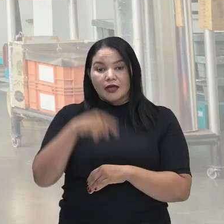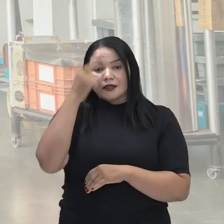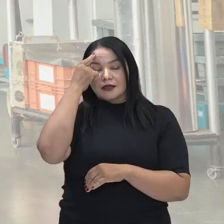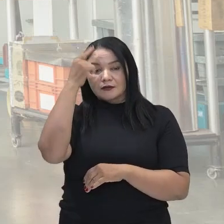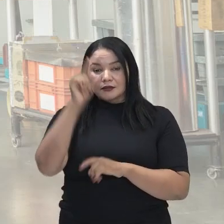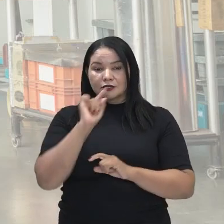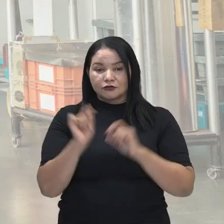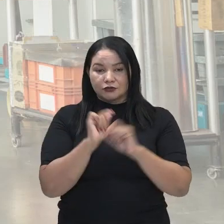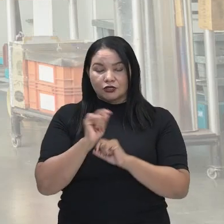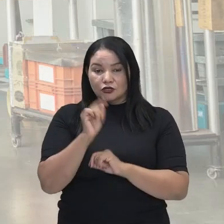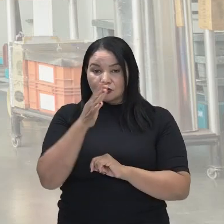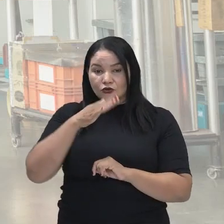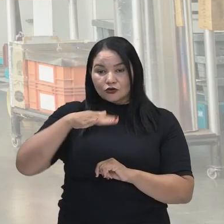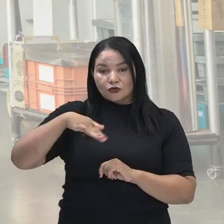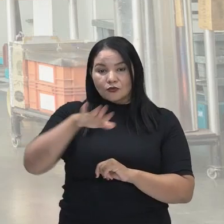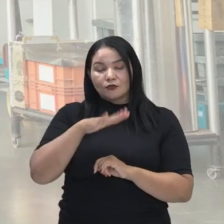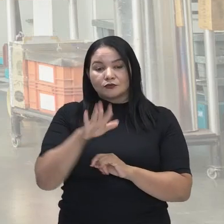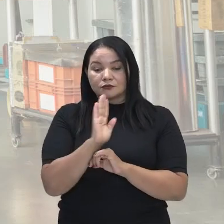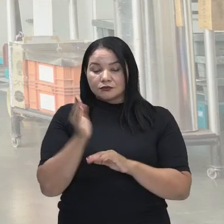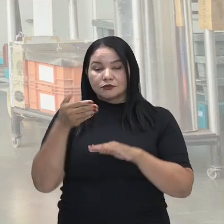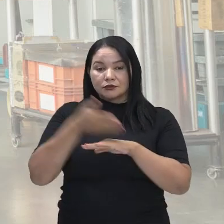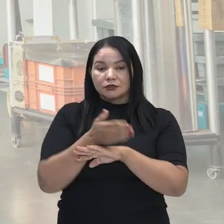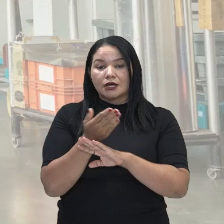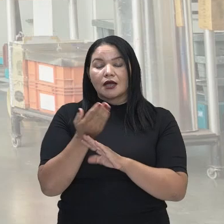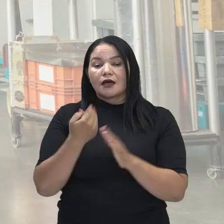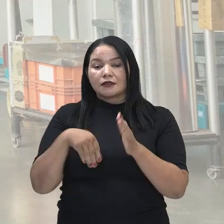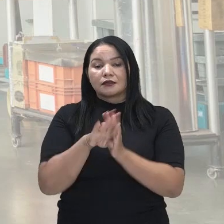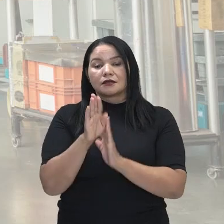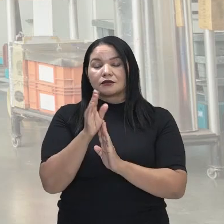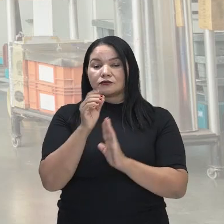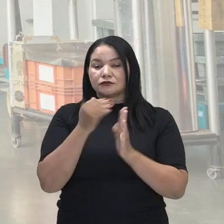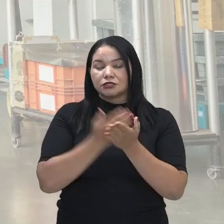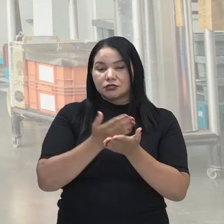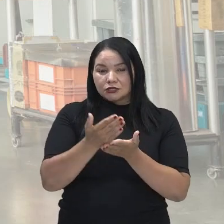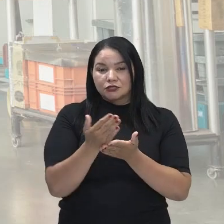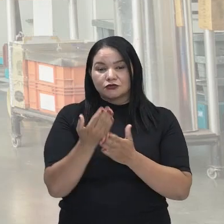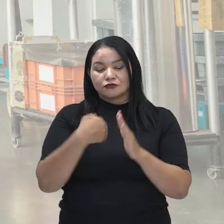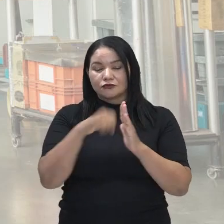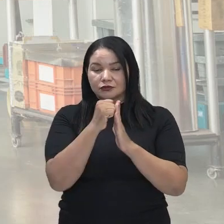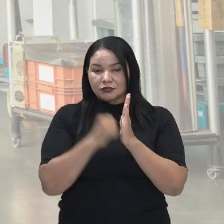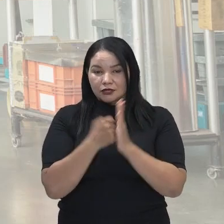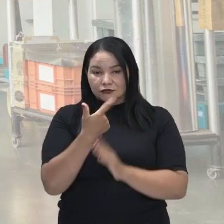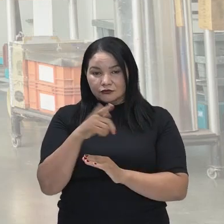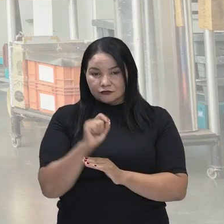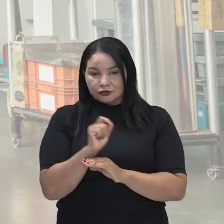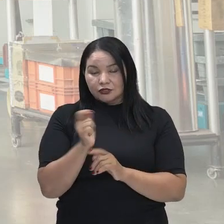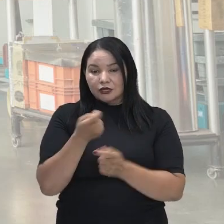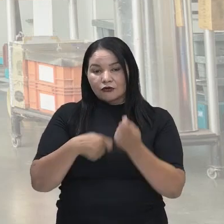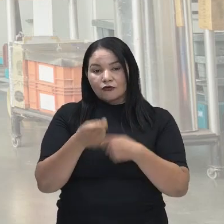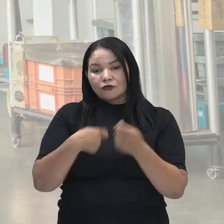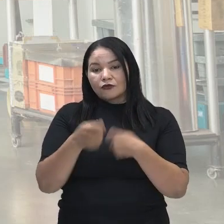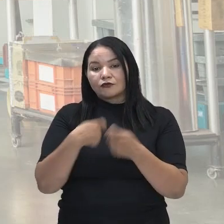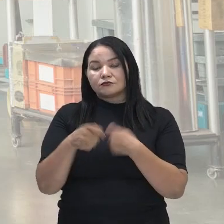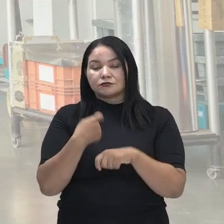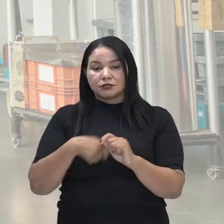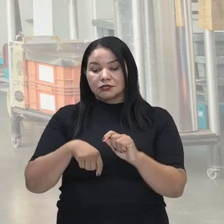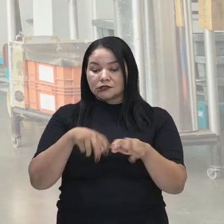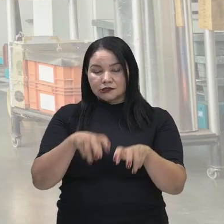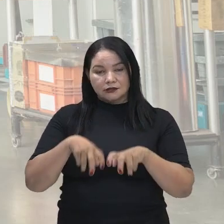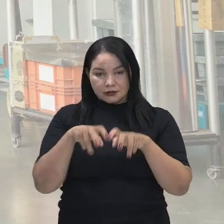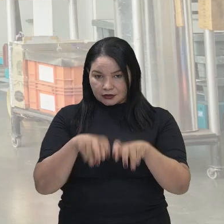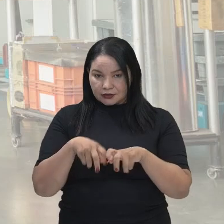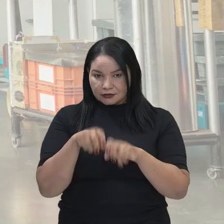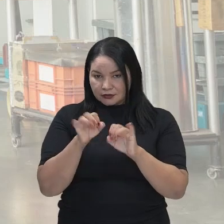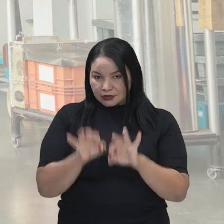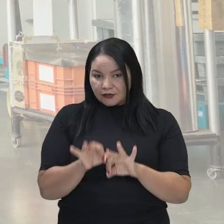nós estávamos ali inseridos até o século XX, início do século XX, em uma economia totalmente agrária,